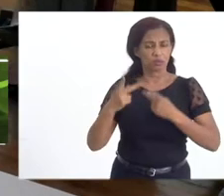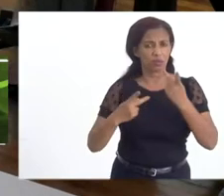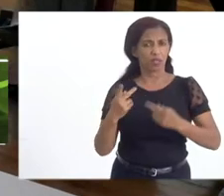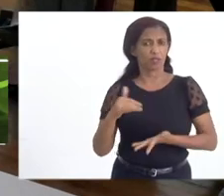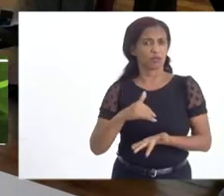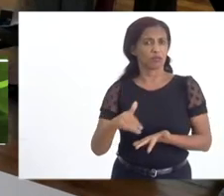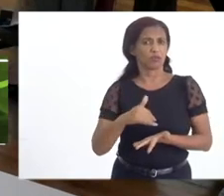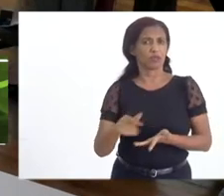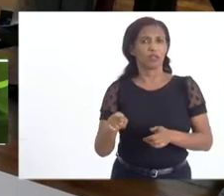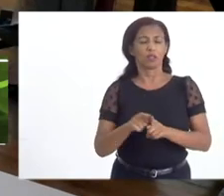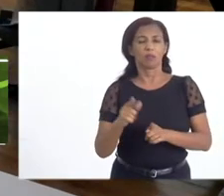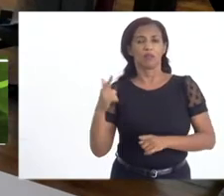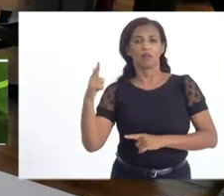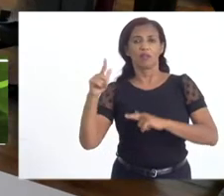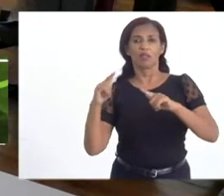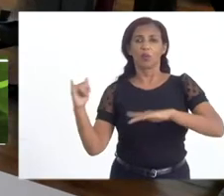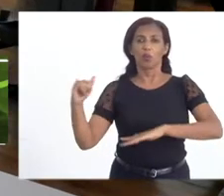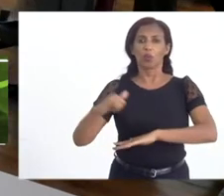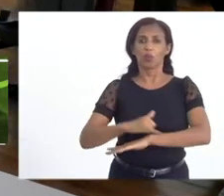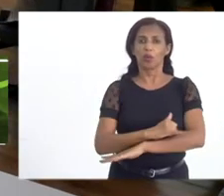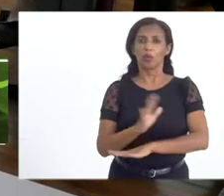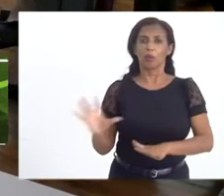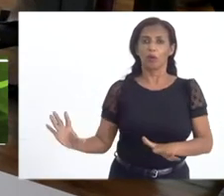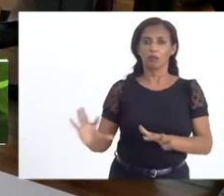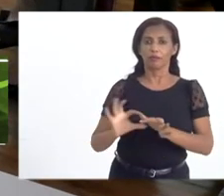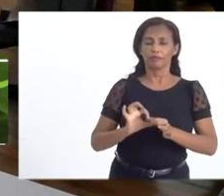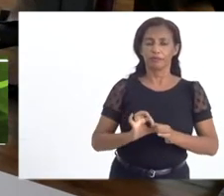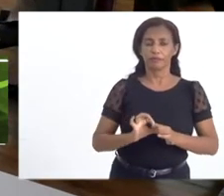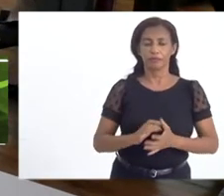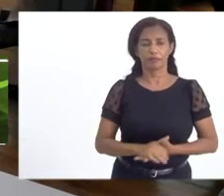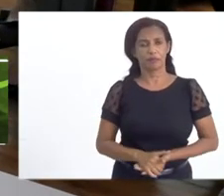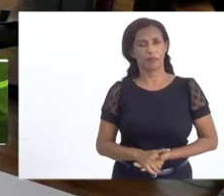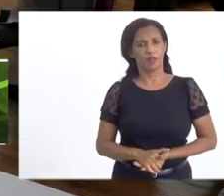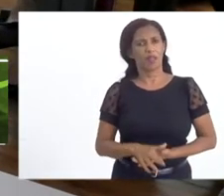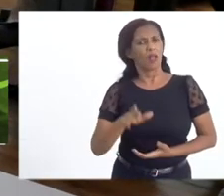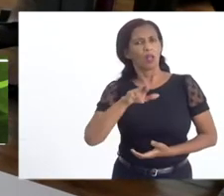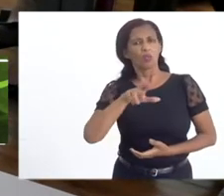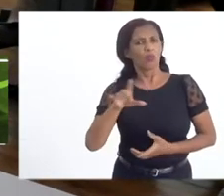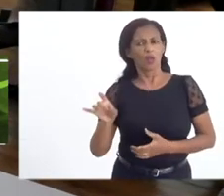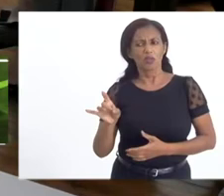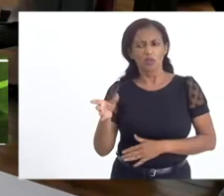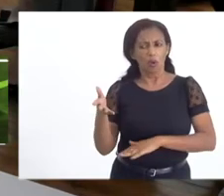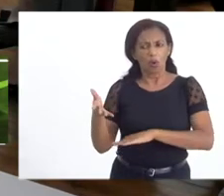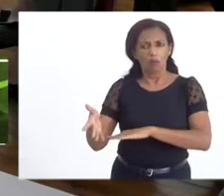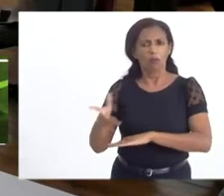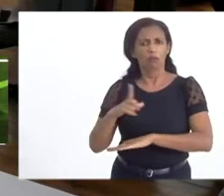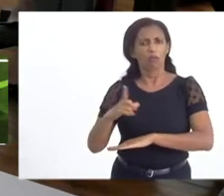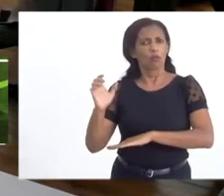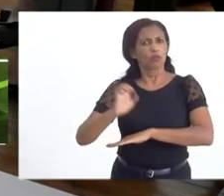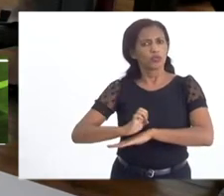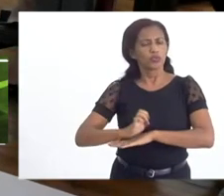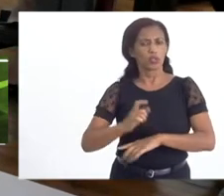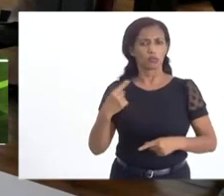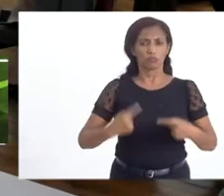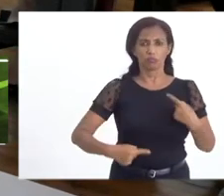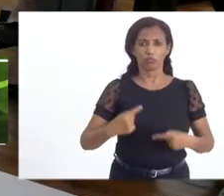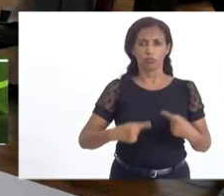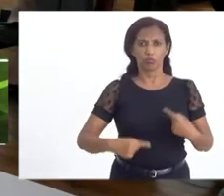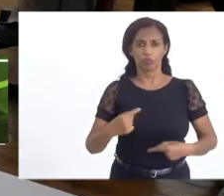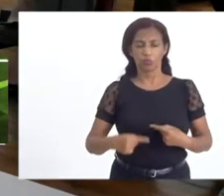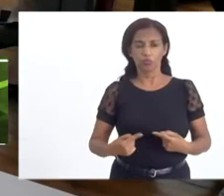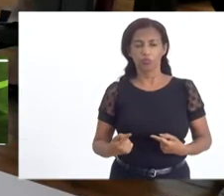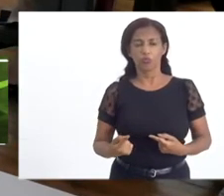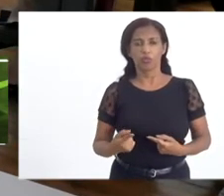levantou, vão ter outros aeroportos agregados. Mas não é só isso. Tem que o Estado discutir a política, tem